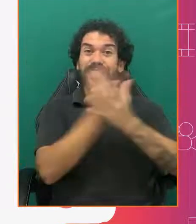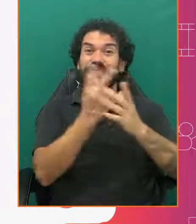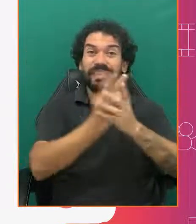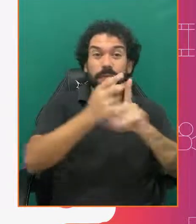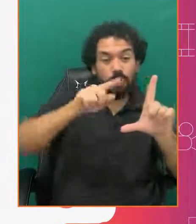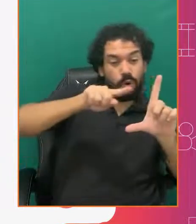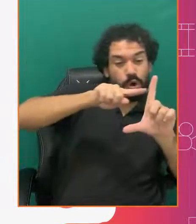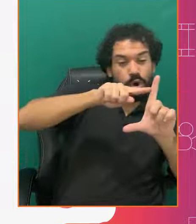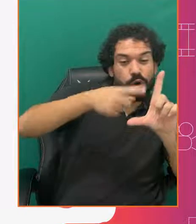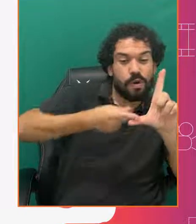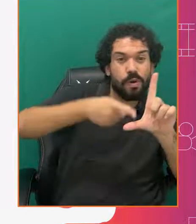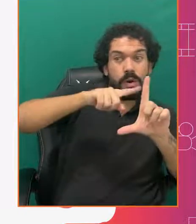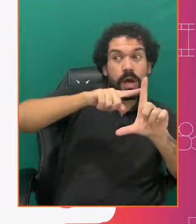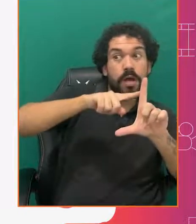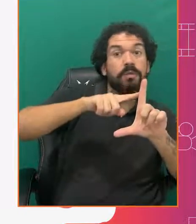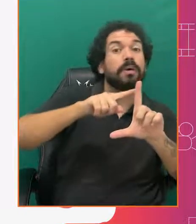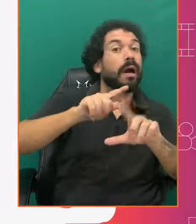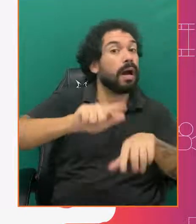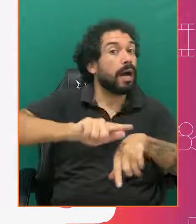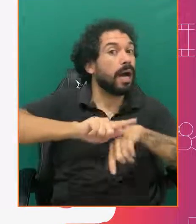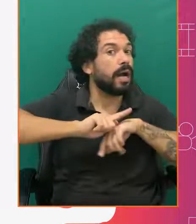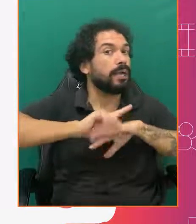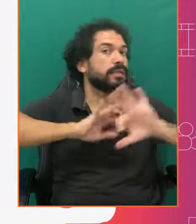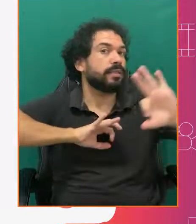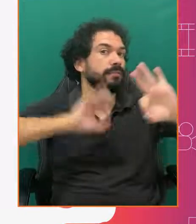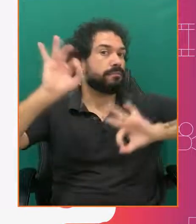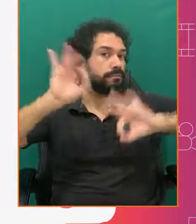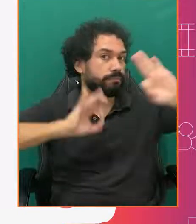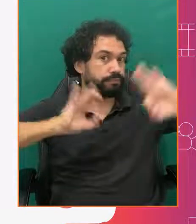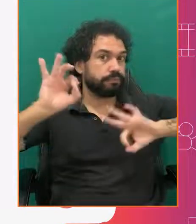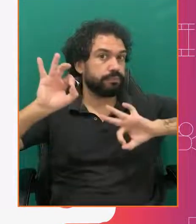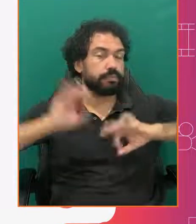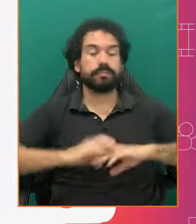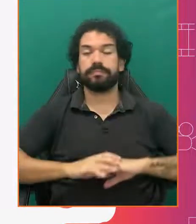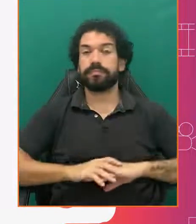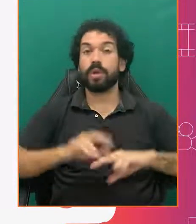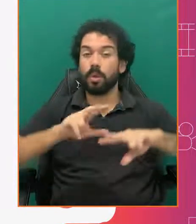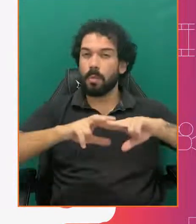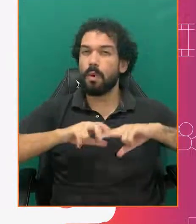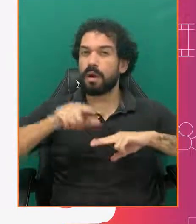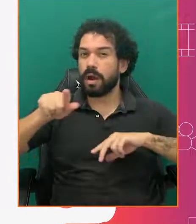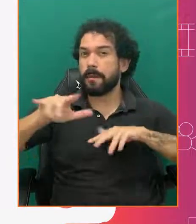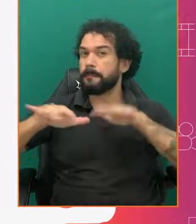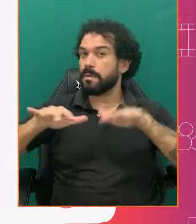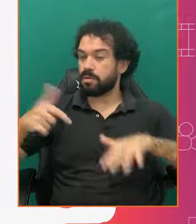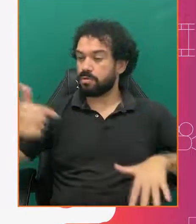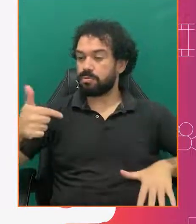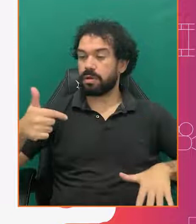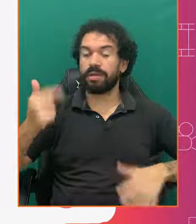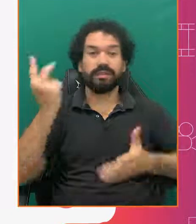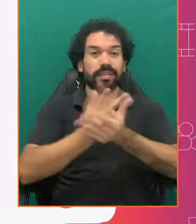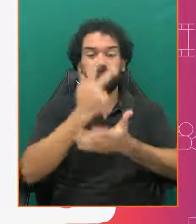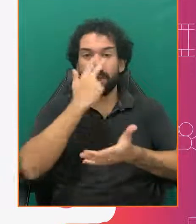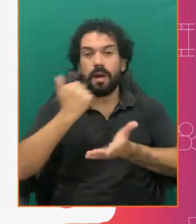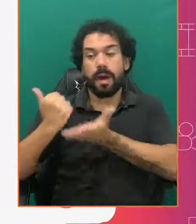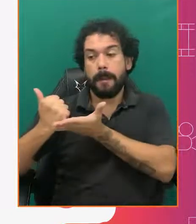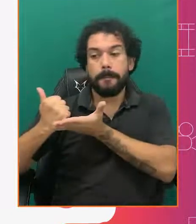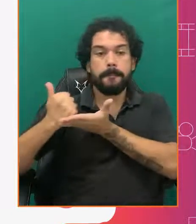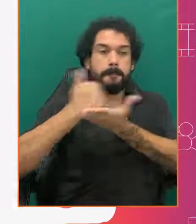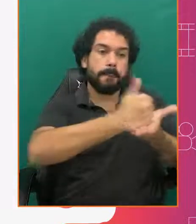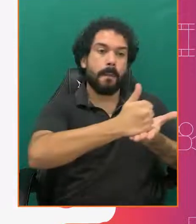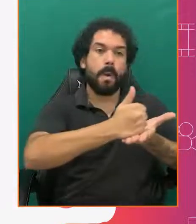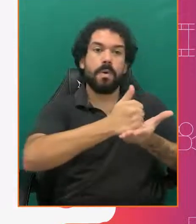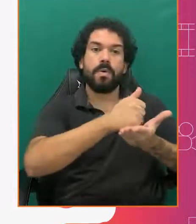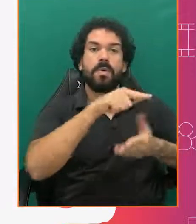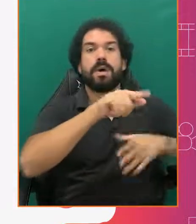sempre cuidadosamente planejado. Então, a ação secundária tem que sempre servir de apoio para a